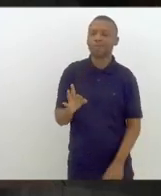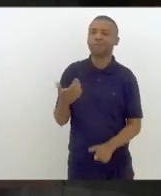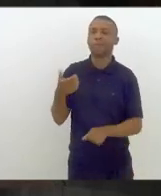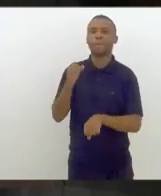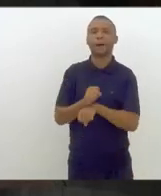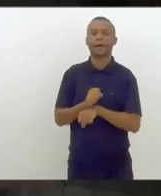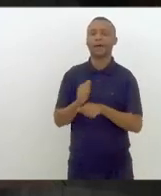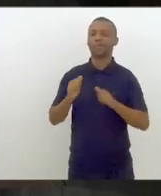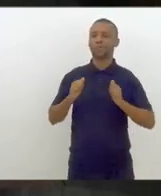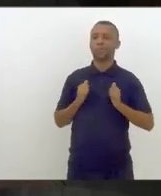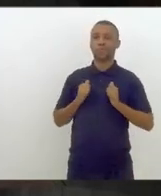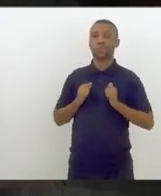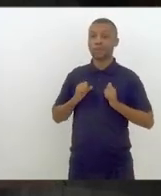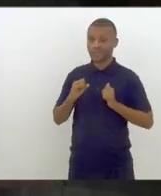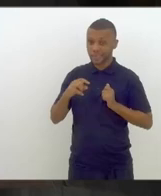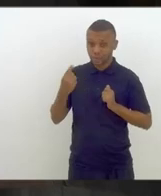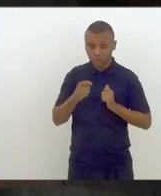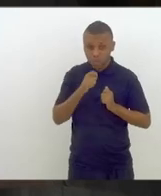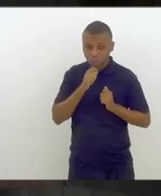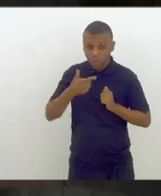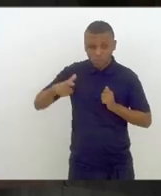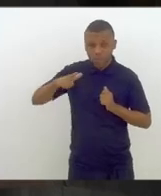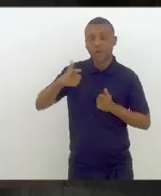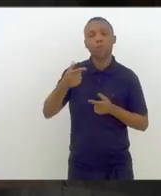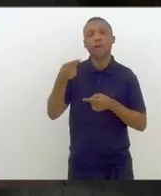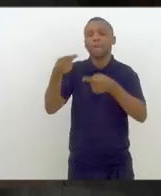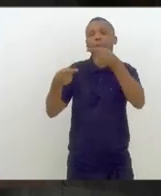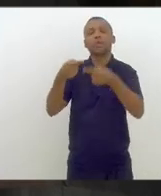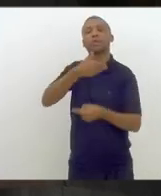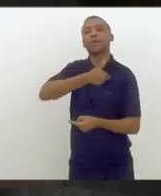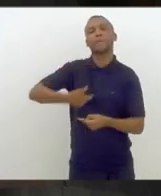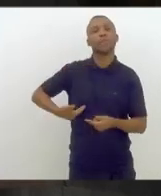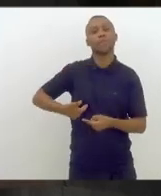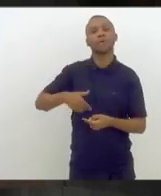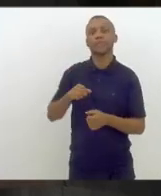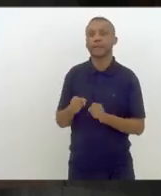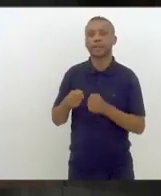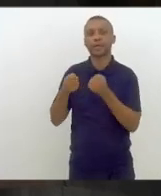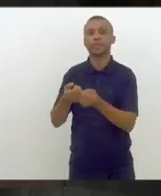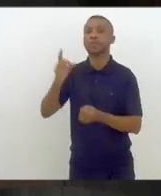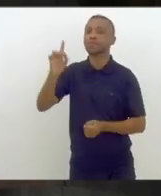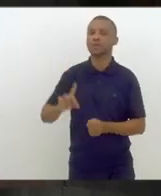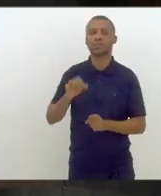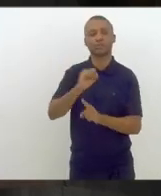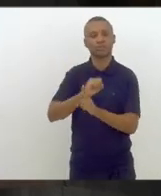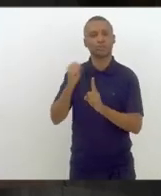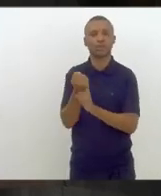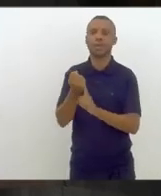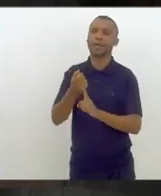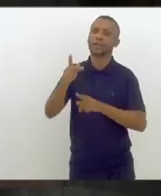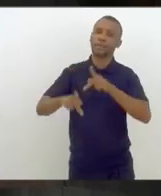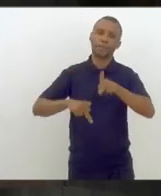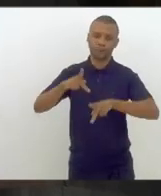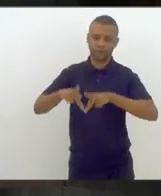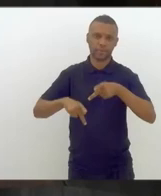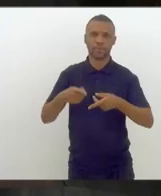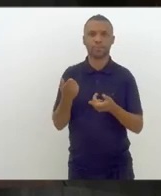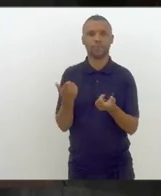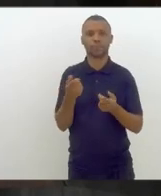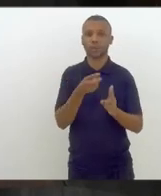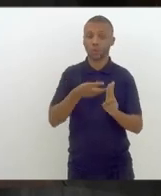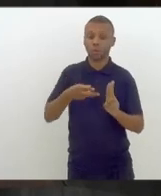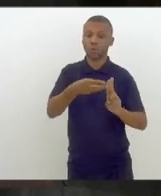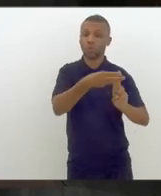enquanto a gente ainda não tiver políticas públicas que garantam os direitos sociais da população. Um sistema único